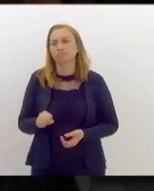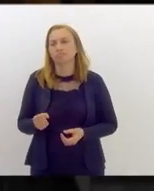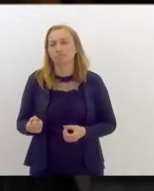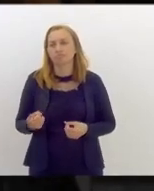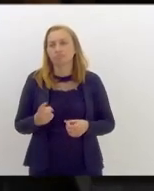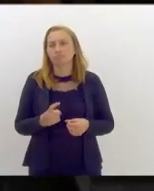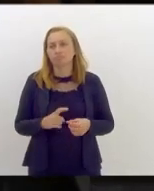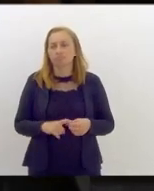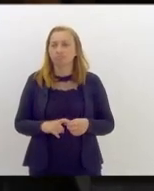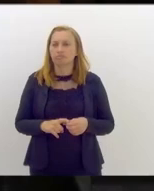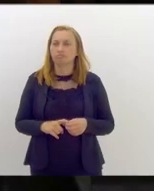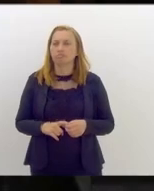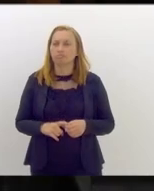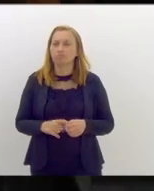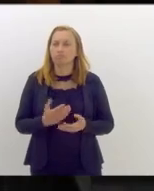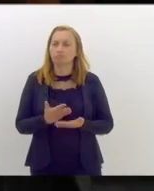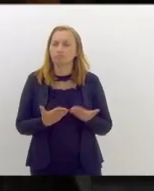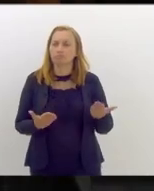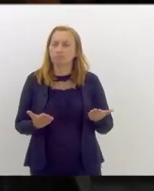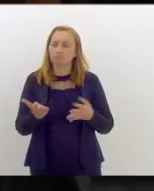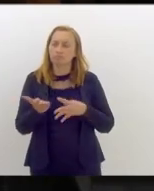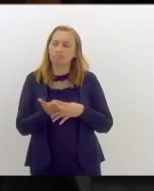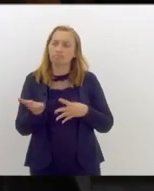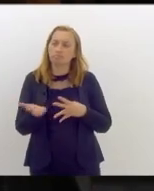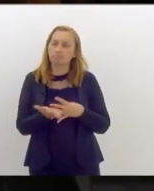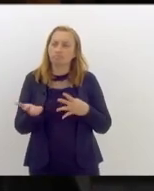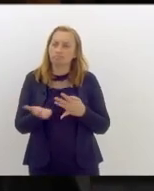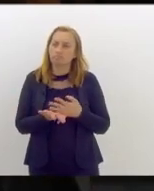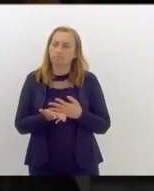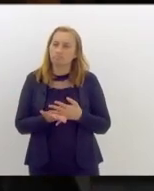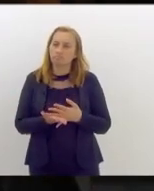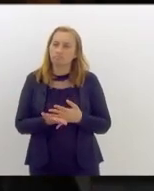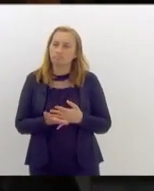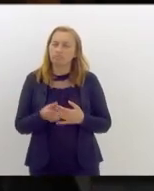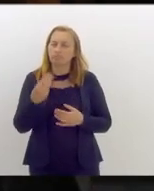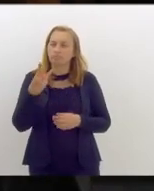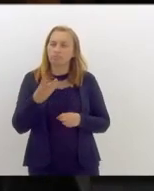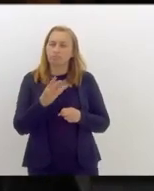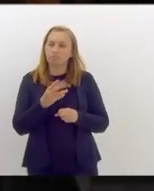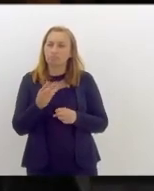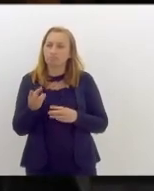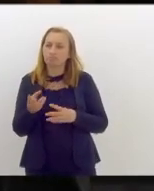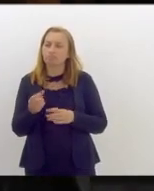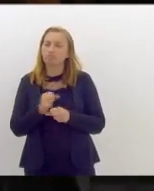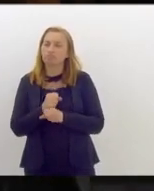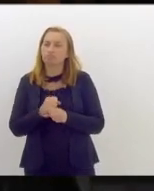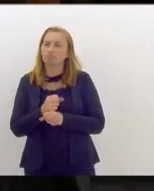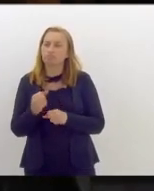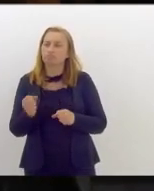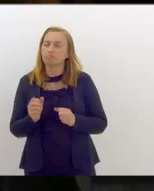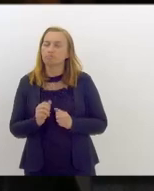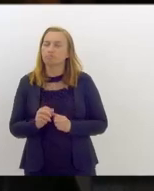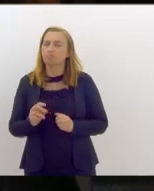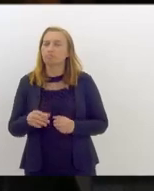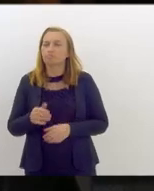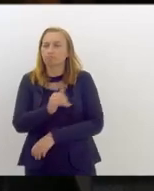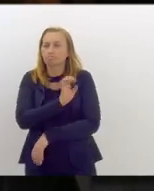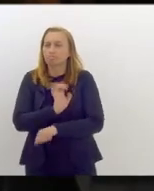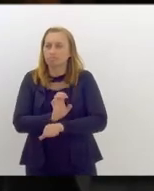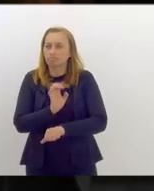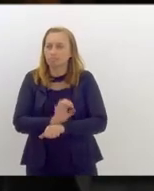recomposição das perdas foi parcelada em três anos consecutivos para que o estado